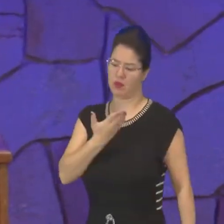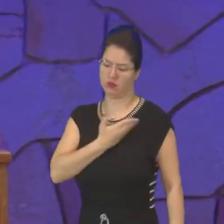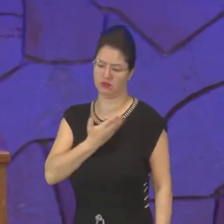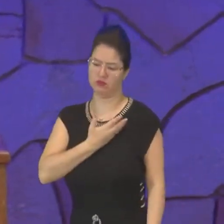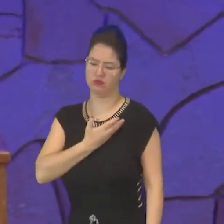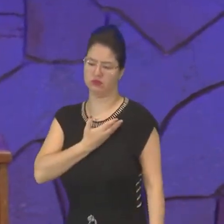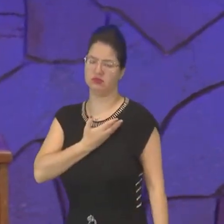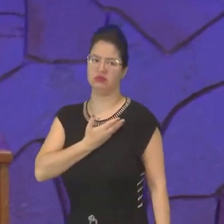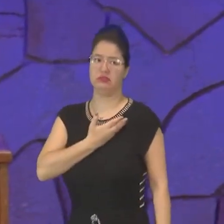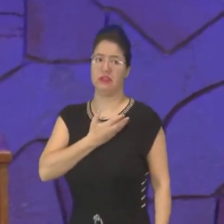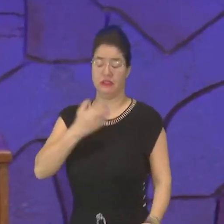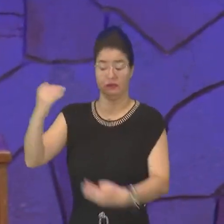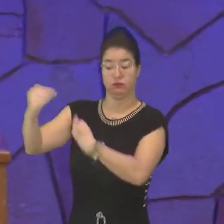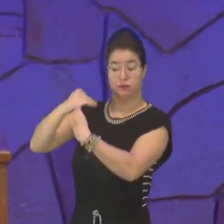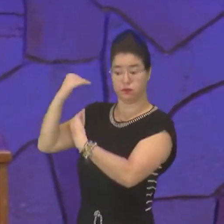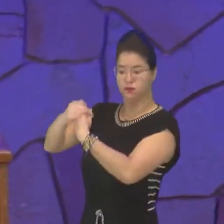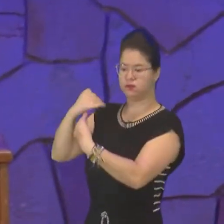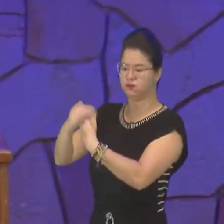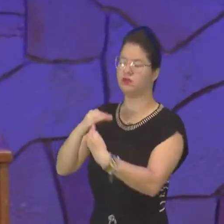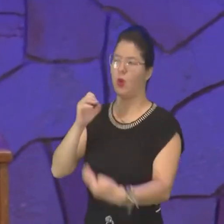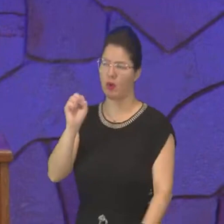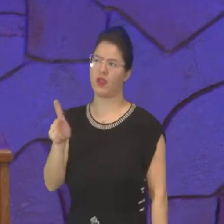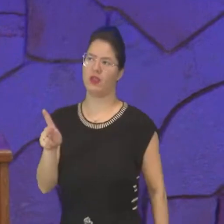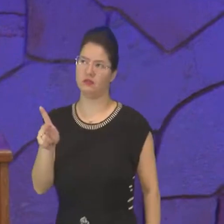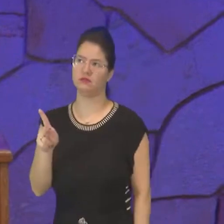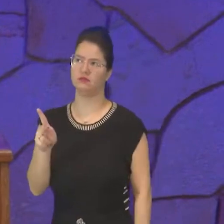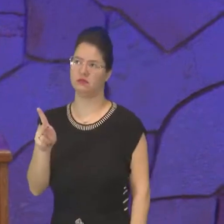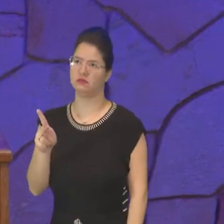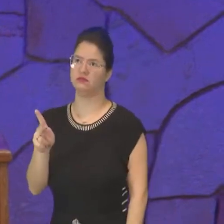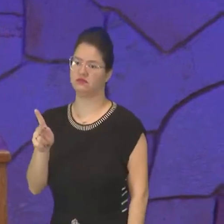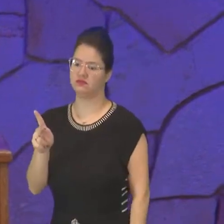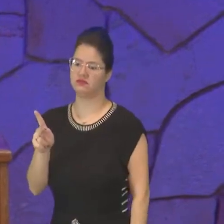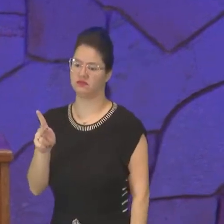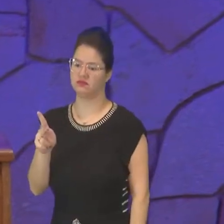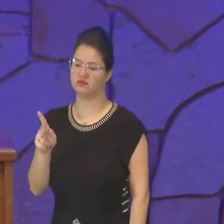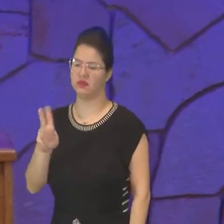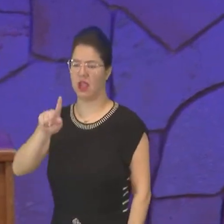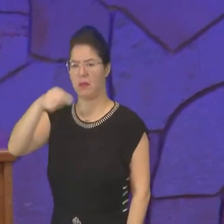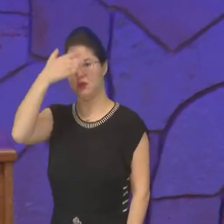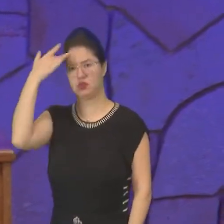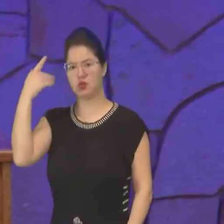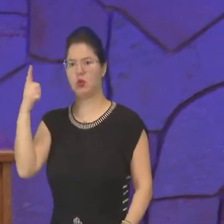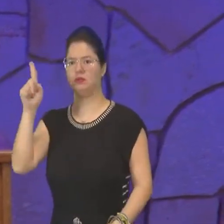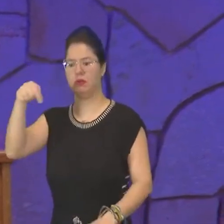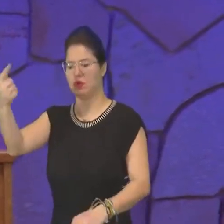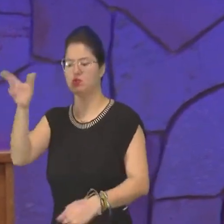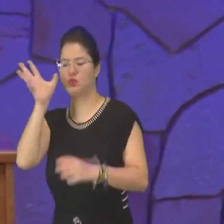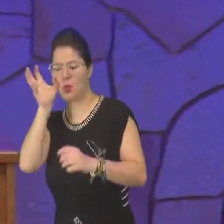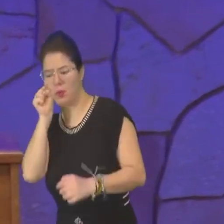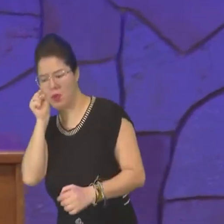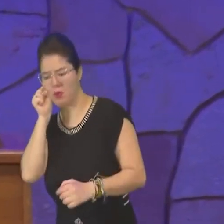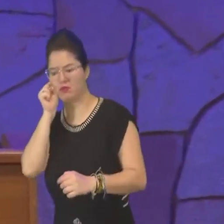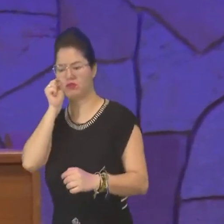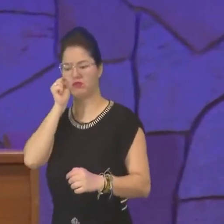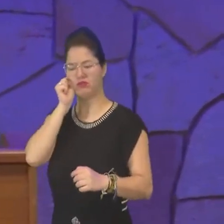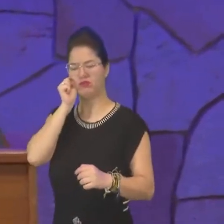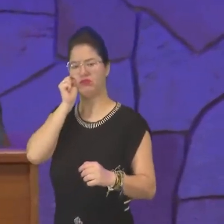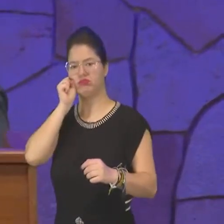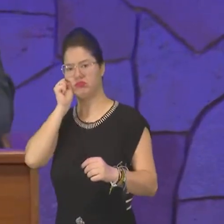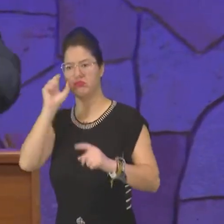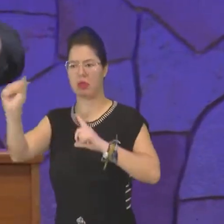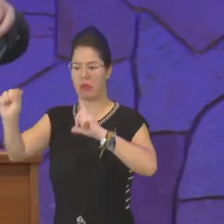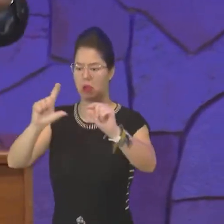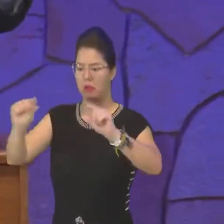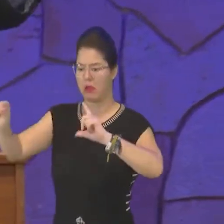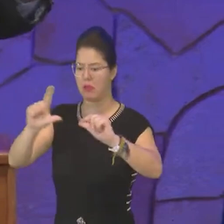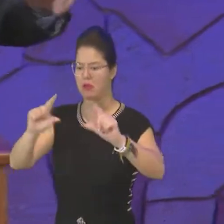E ele me chamou a atenção, exortou, falei, ok. Todo mundo foi dormir, todo mundo foi para o seu quarto. Se